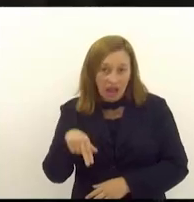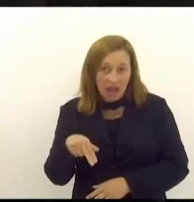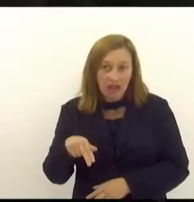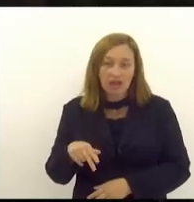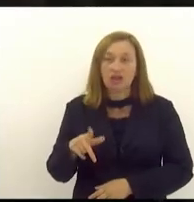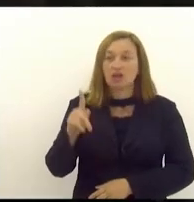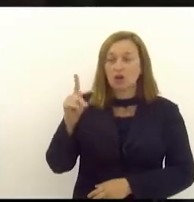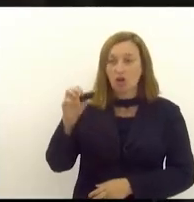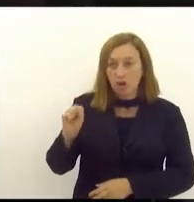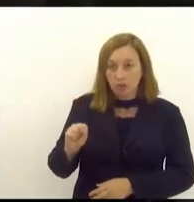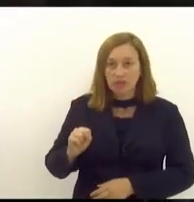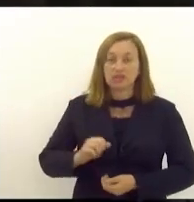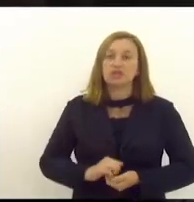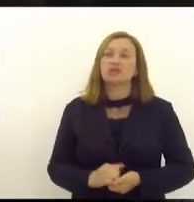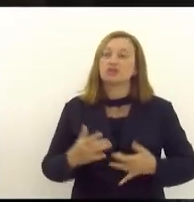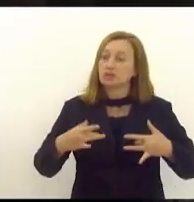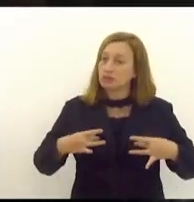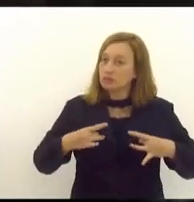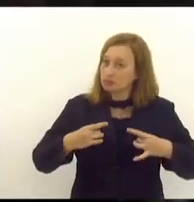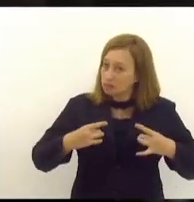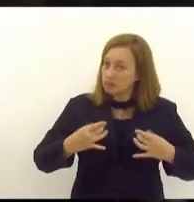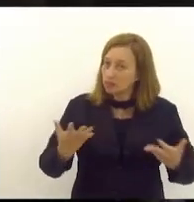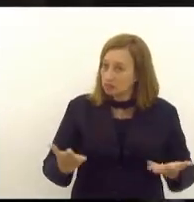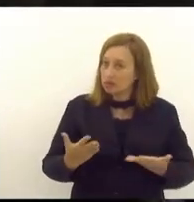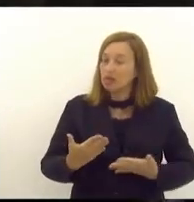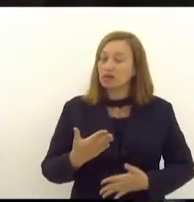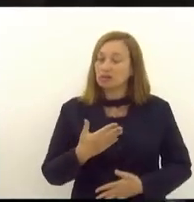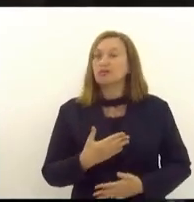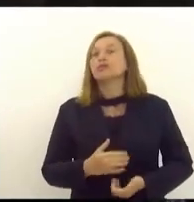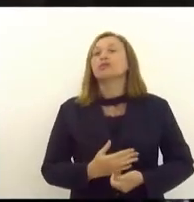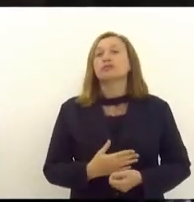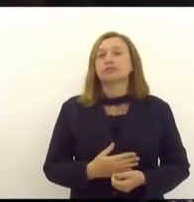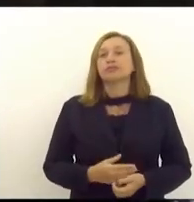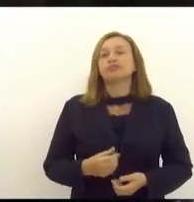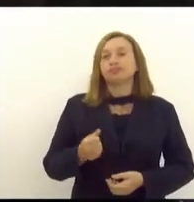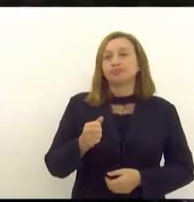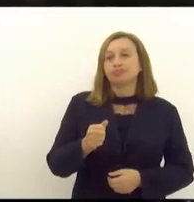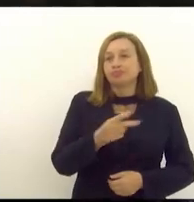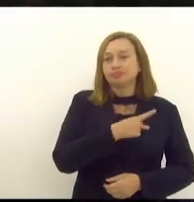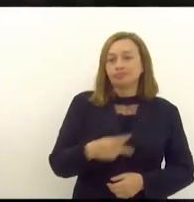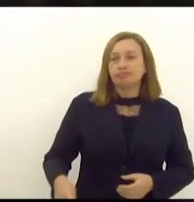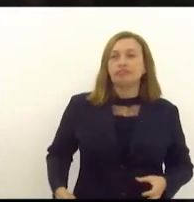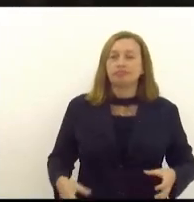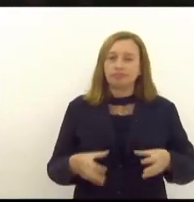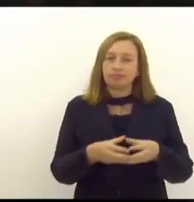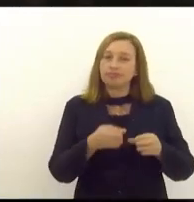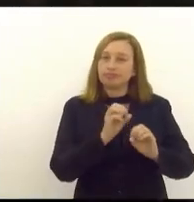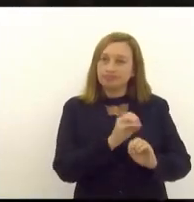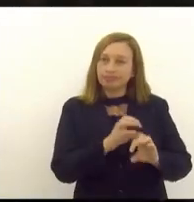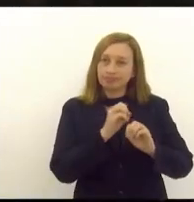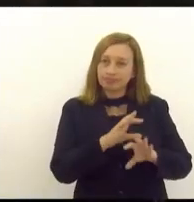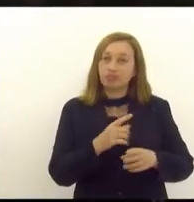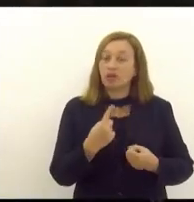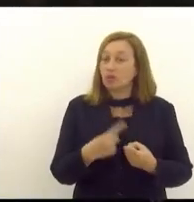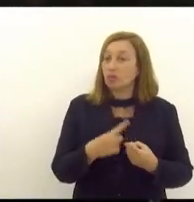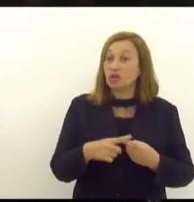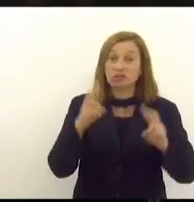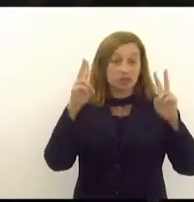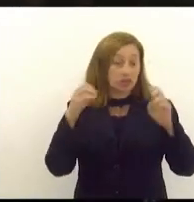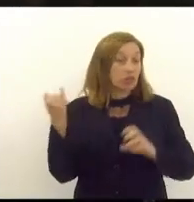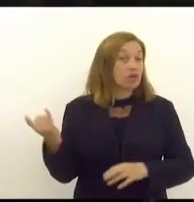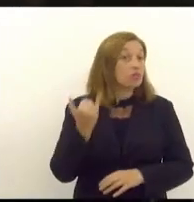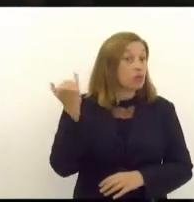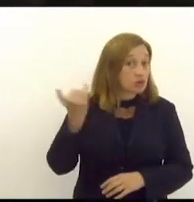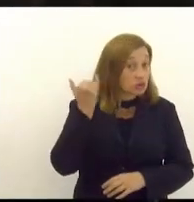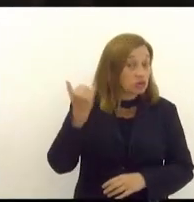que se colocou a disposição a minha disposição como presidente da Comissão de educação porque esse tema é muito